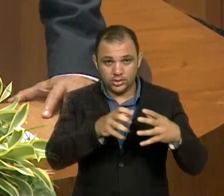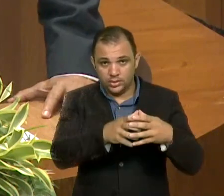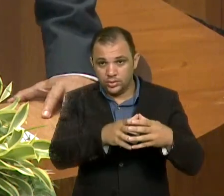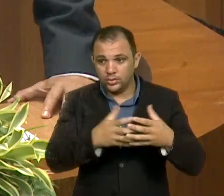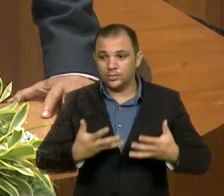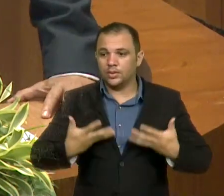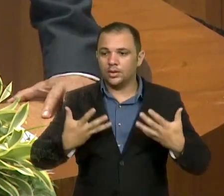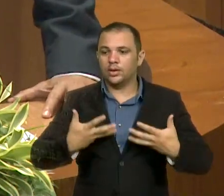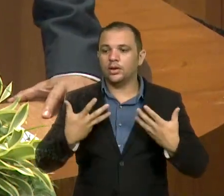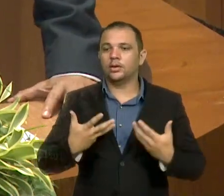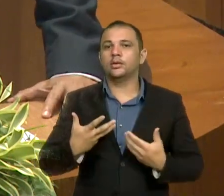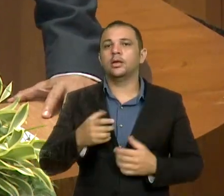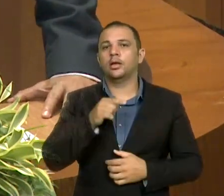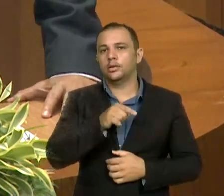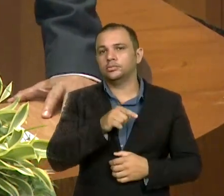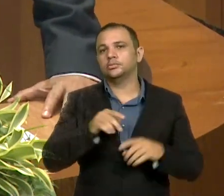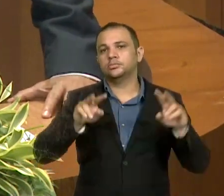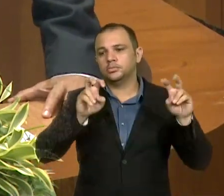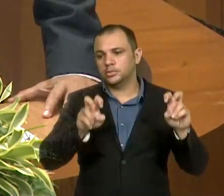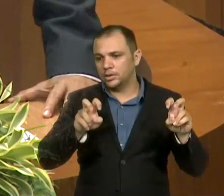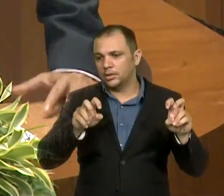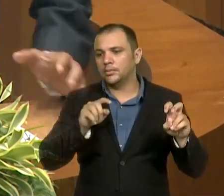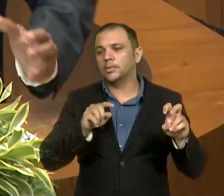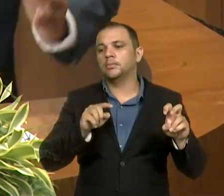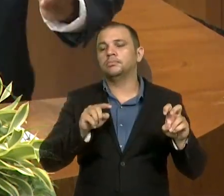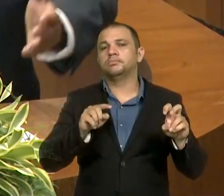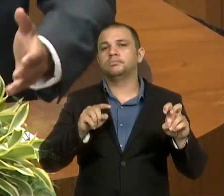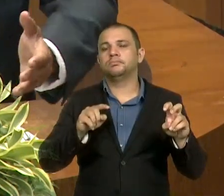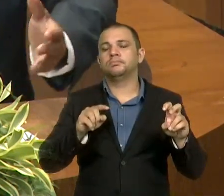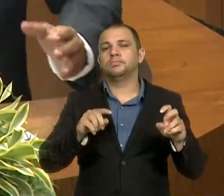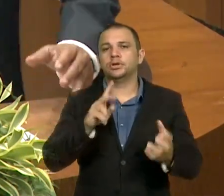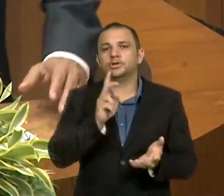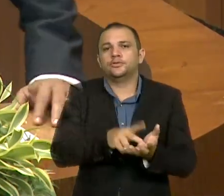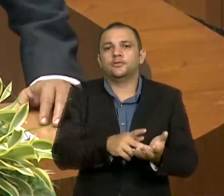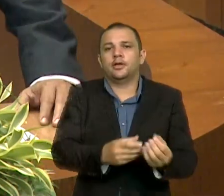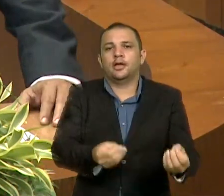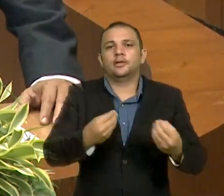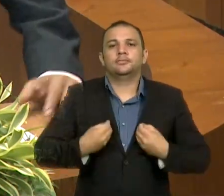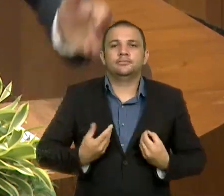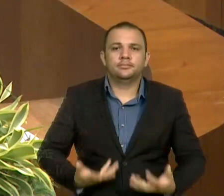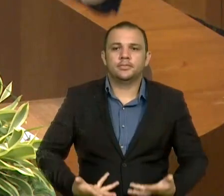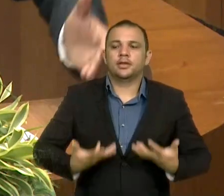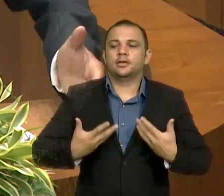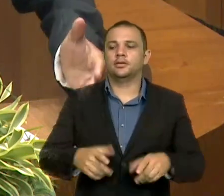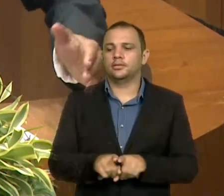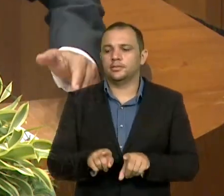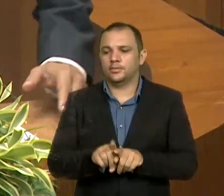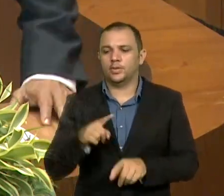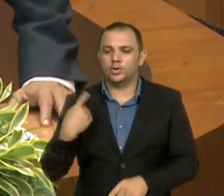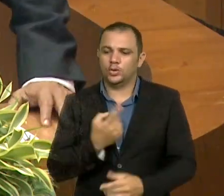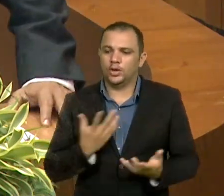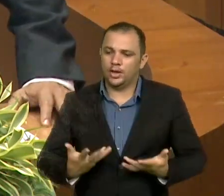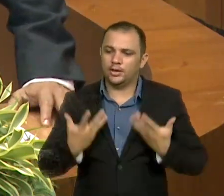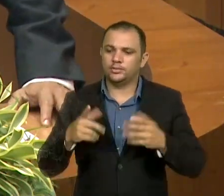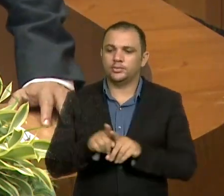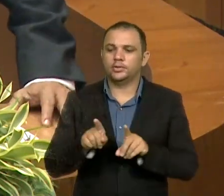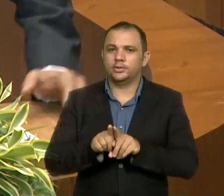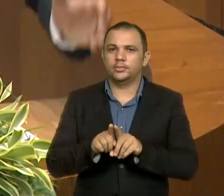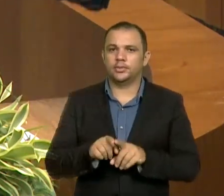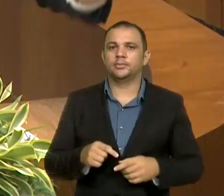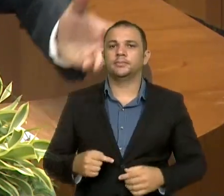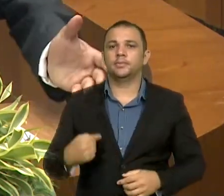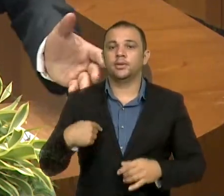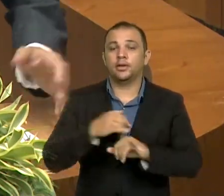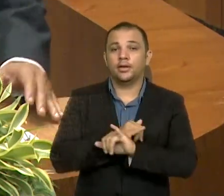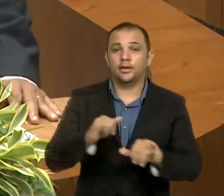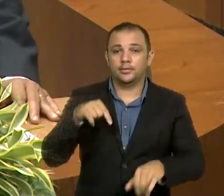era algo extremamente contagiante, que nos anima aqui e trago a essa casa